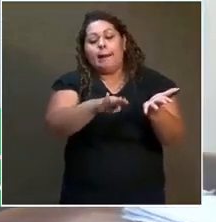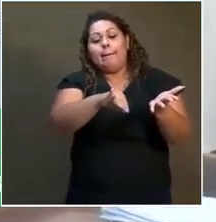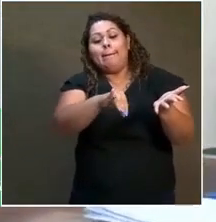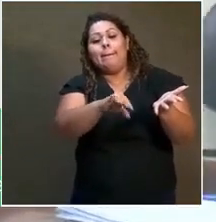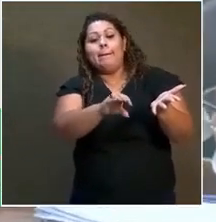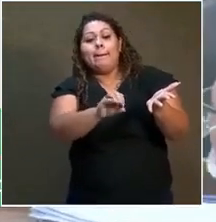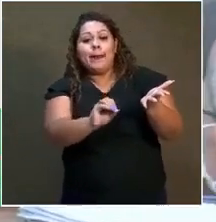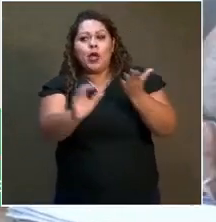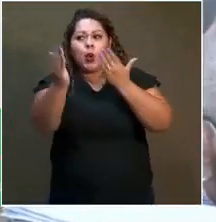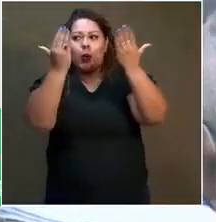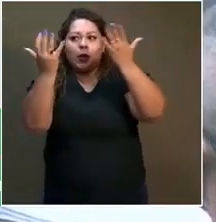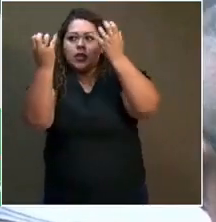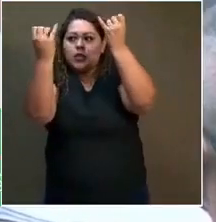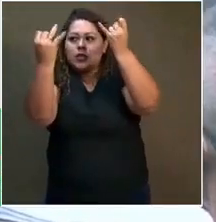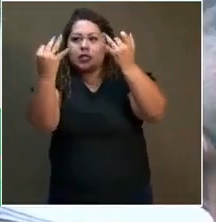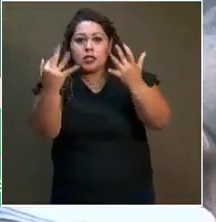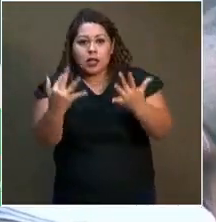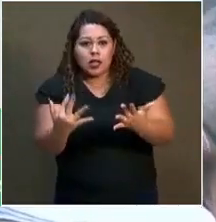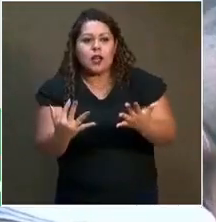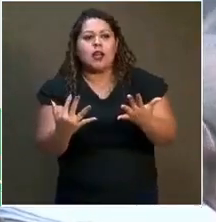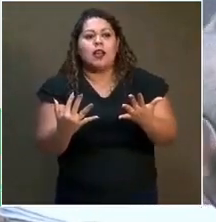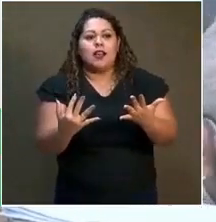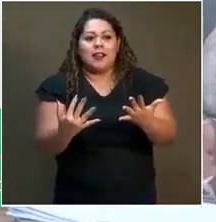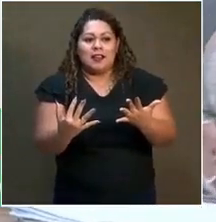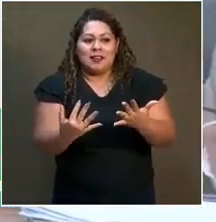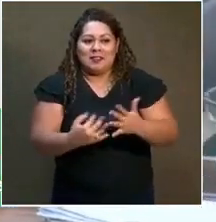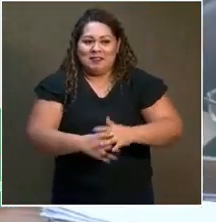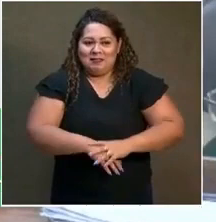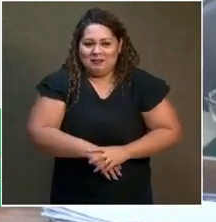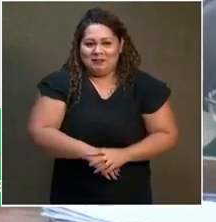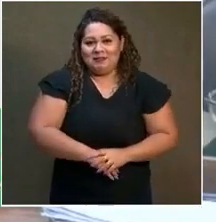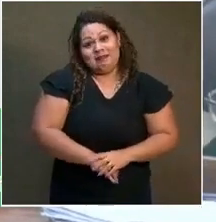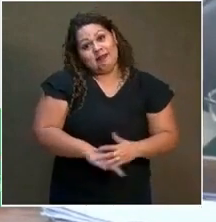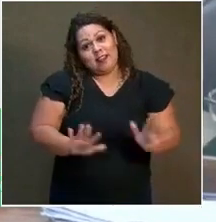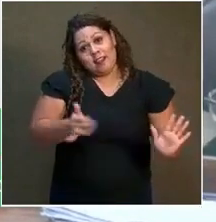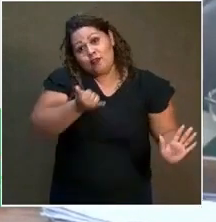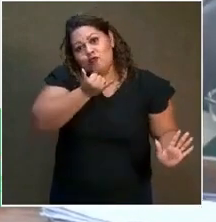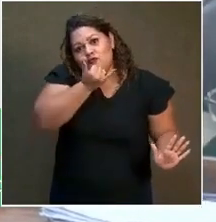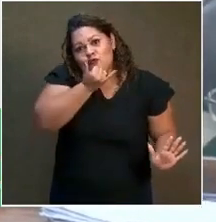biopsicológico para falar da inimputabilidade e da semi-inimputabilidade. Peço desculpa aqui